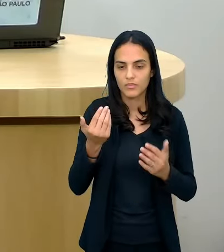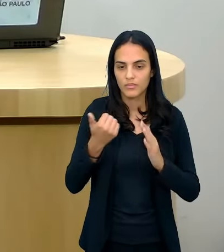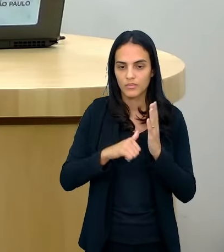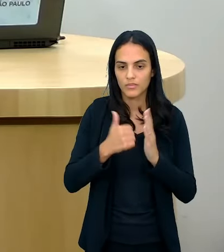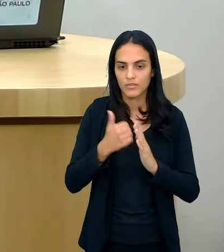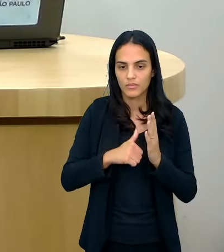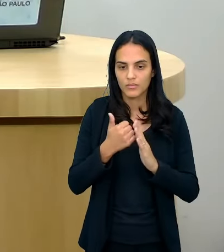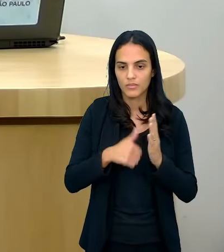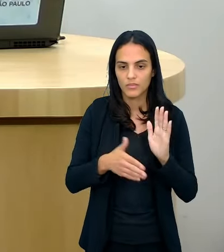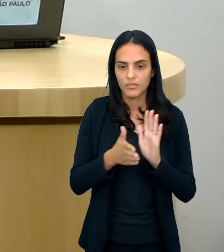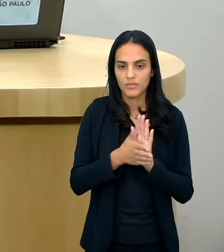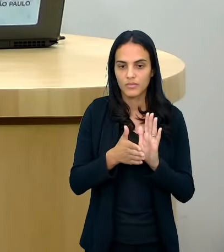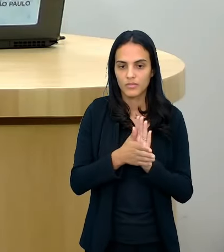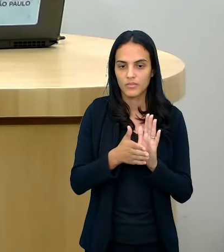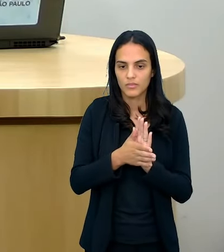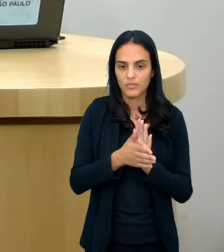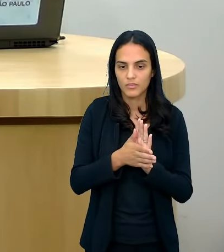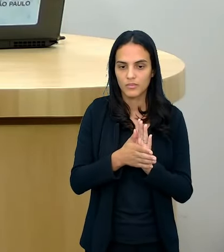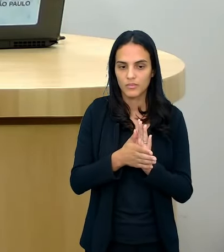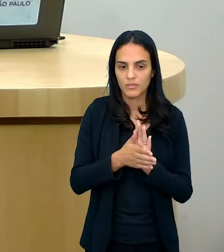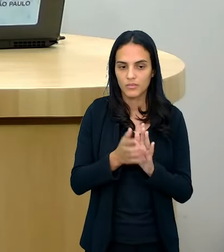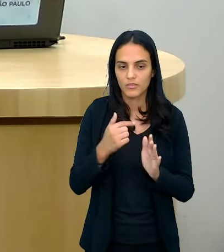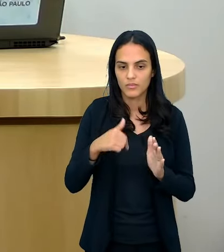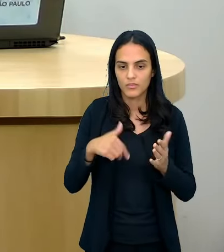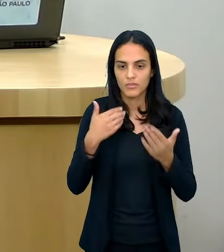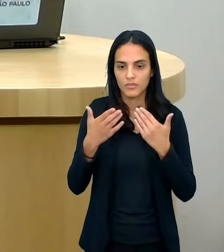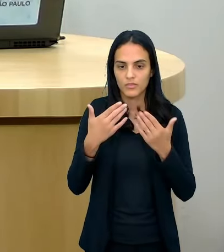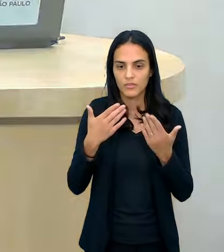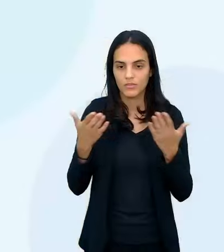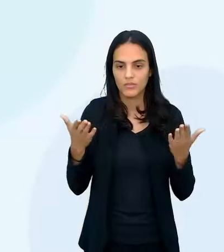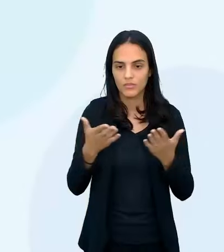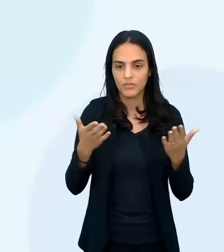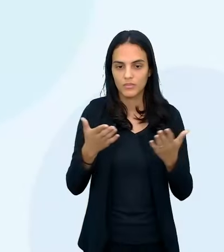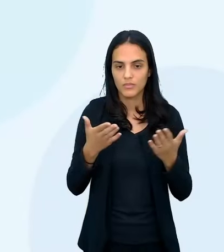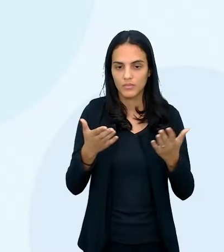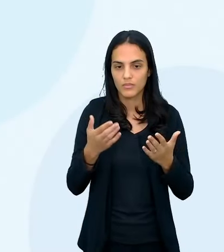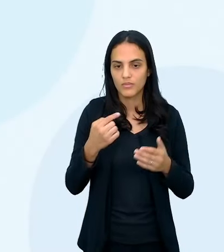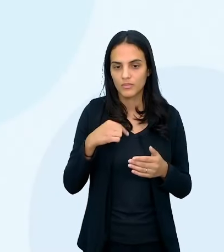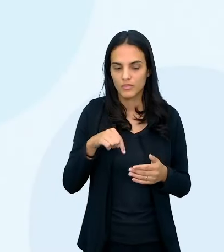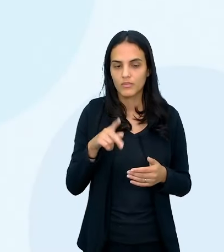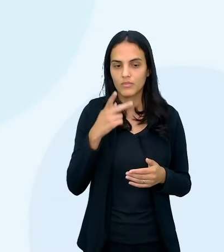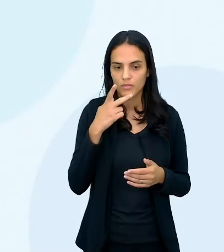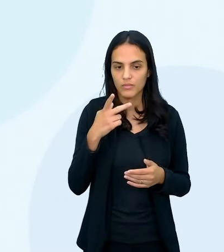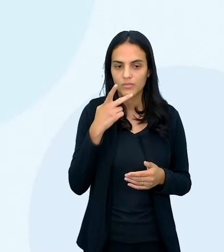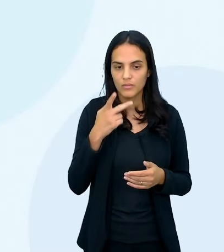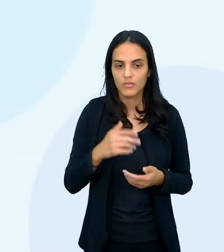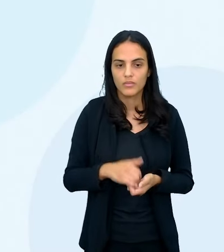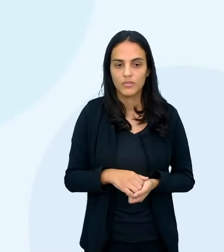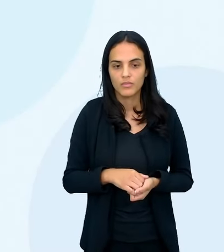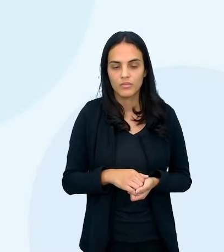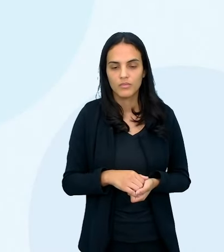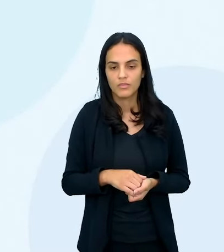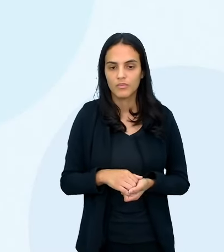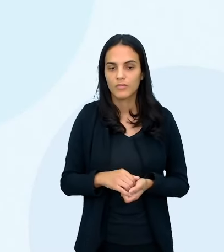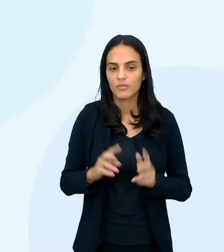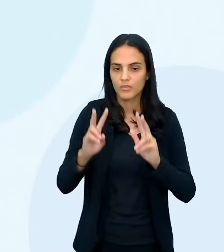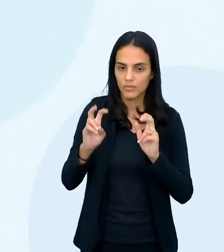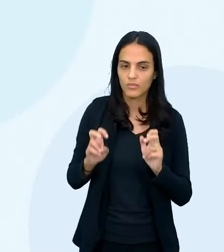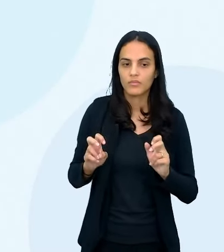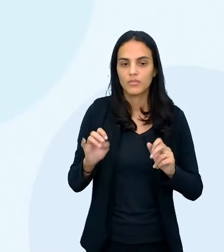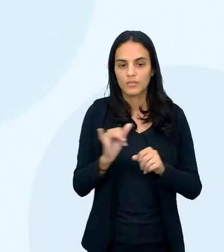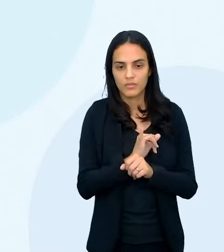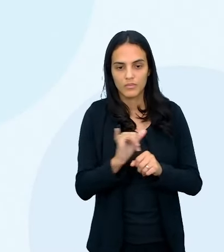Então, a proposta dessa nossa conversa aqui hoje, né, realmente a gente falar da questão das